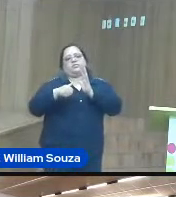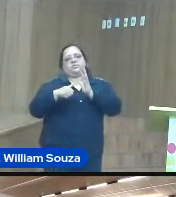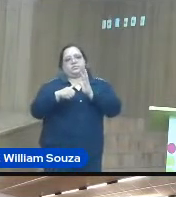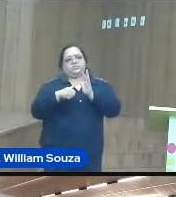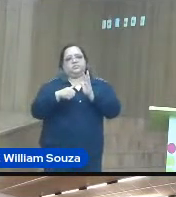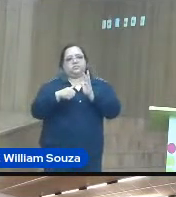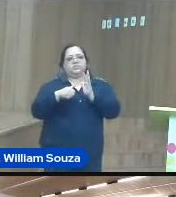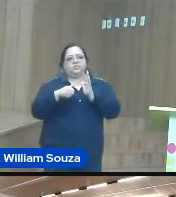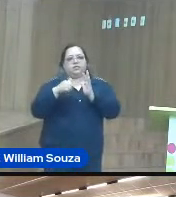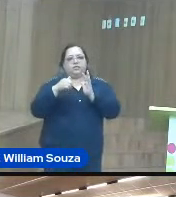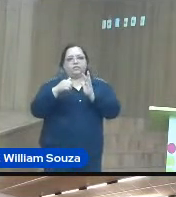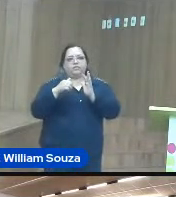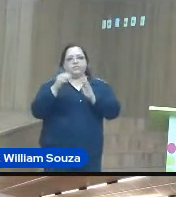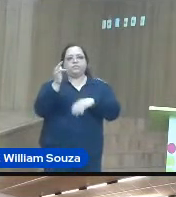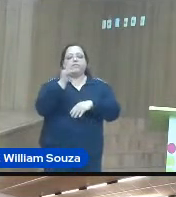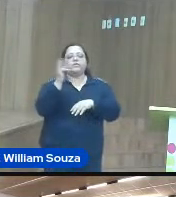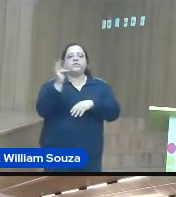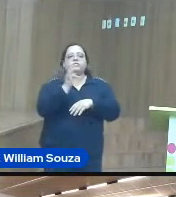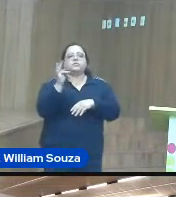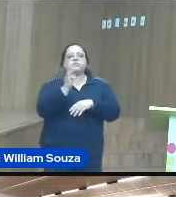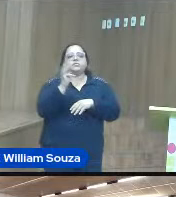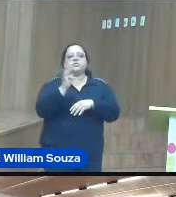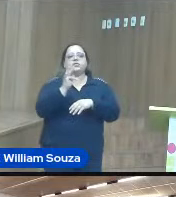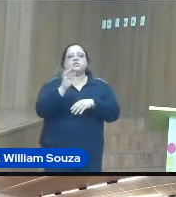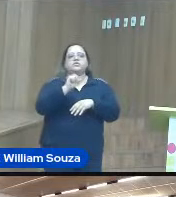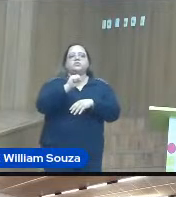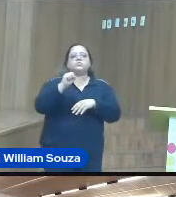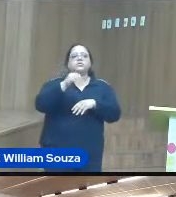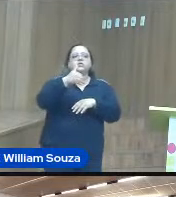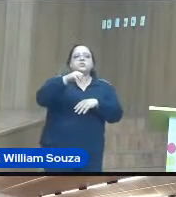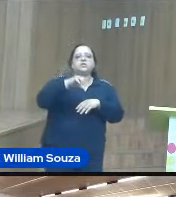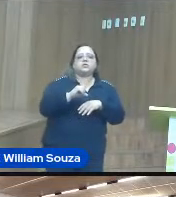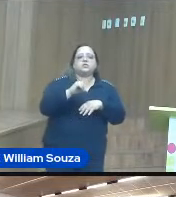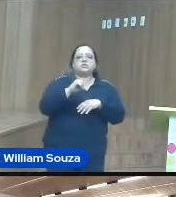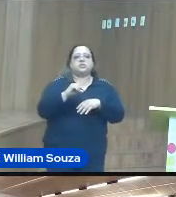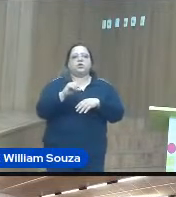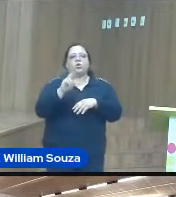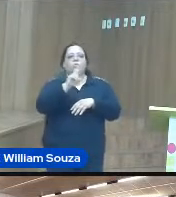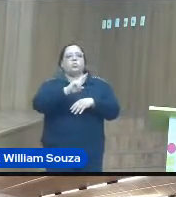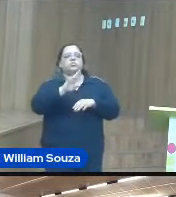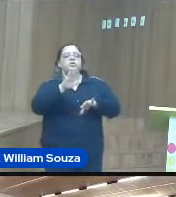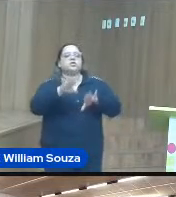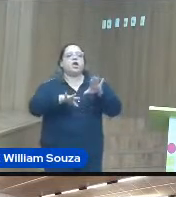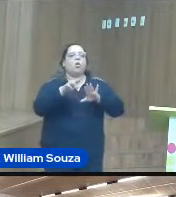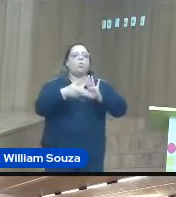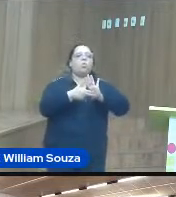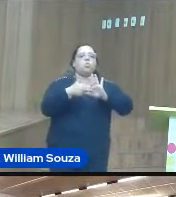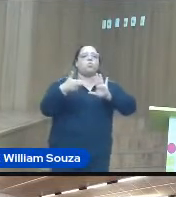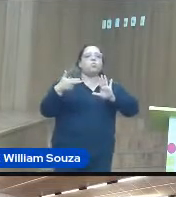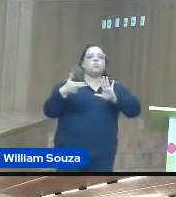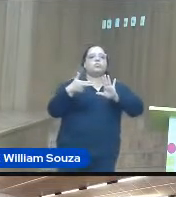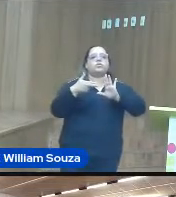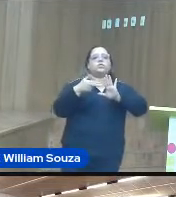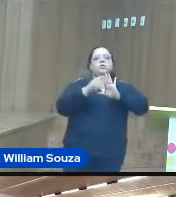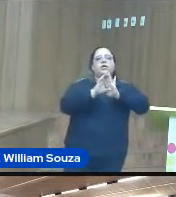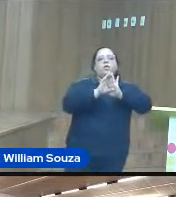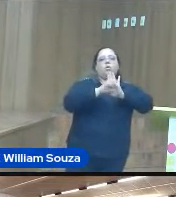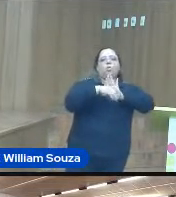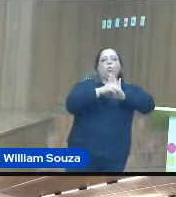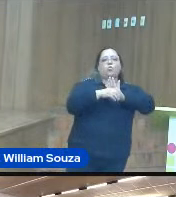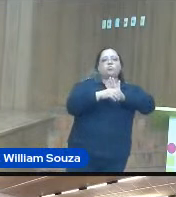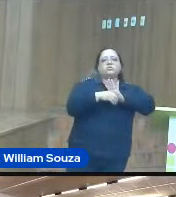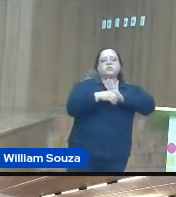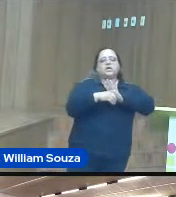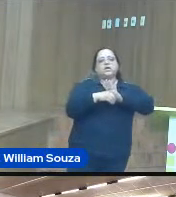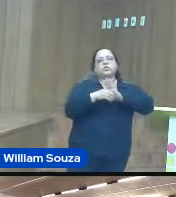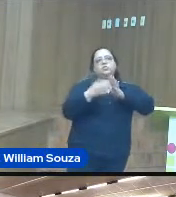XIX, usando épsilons e deltas e tal. Então, o conceito de limite,